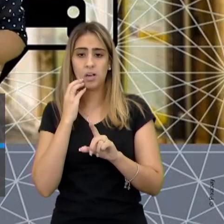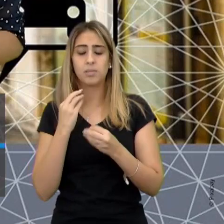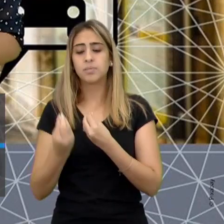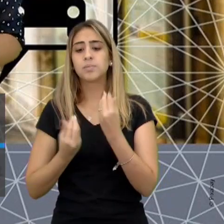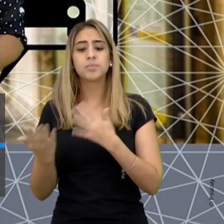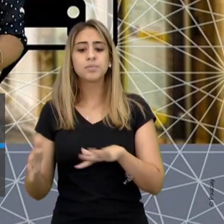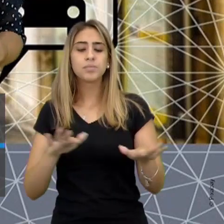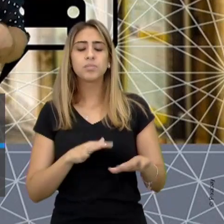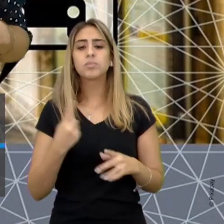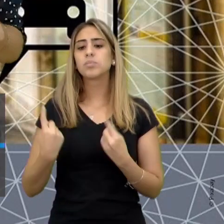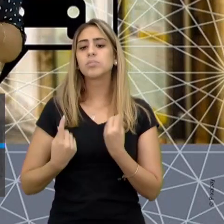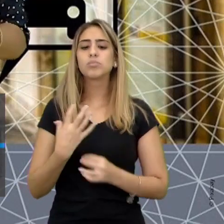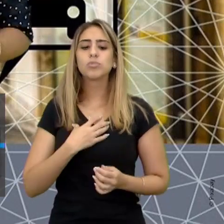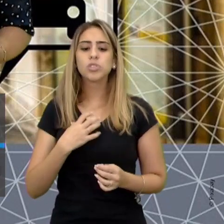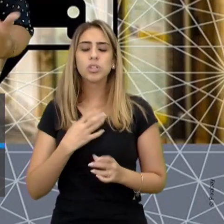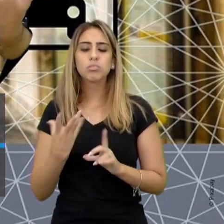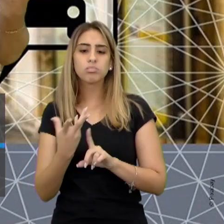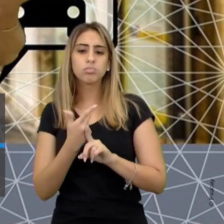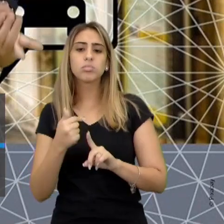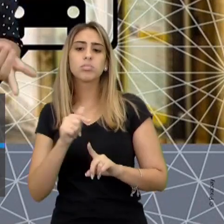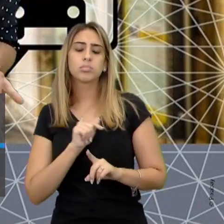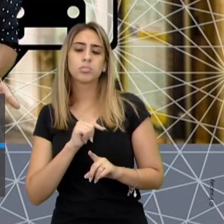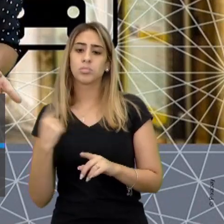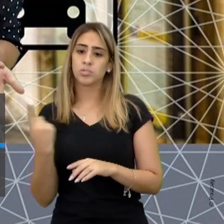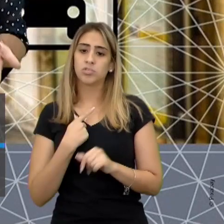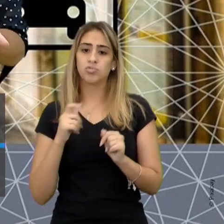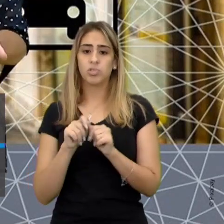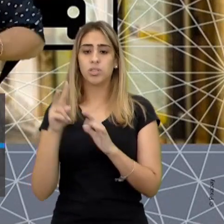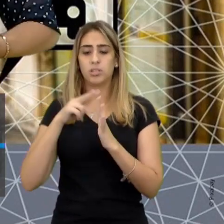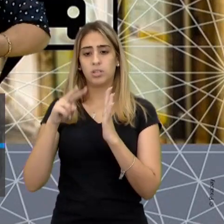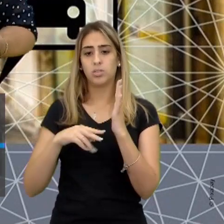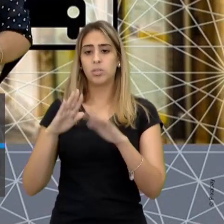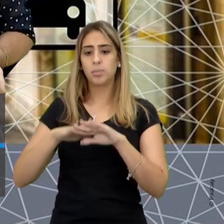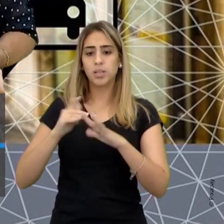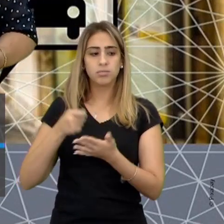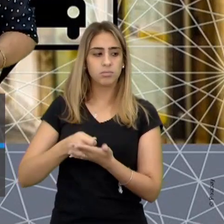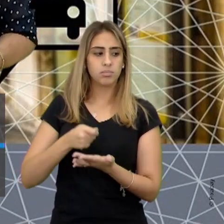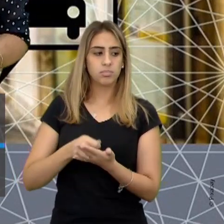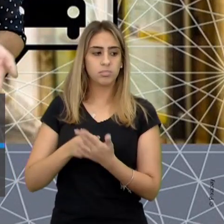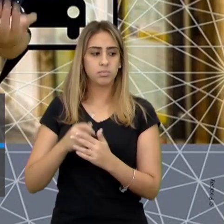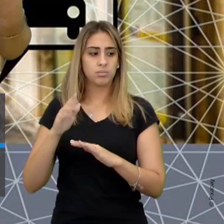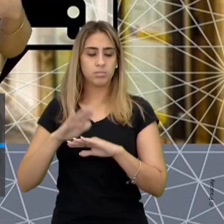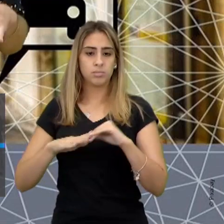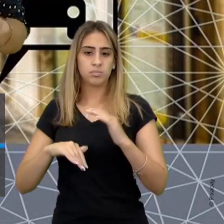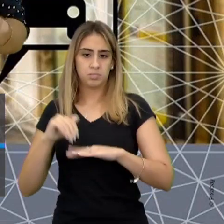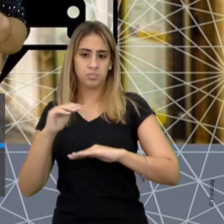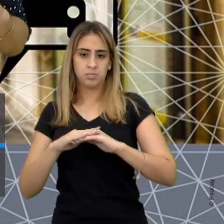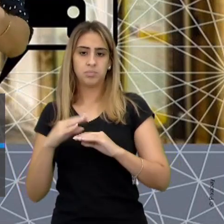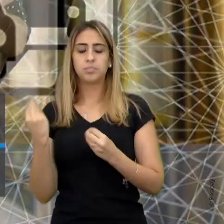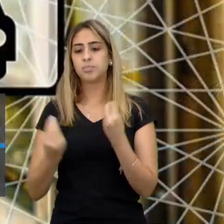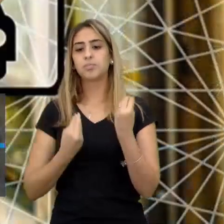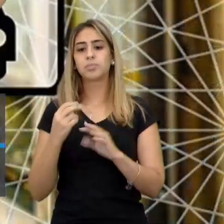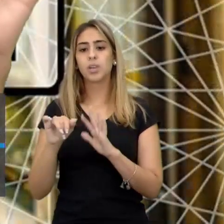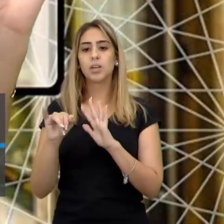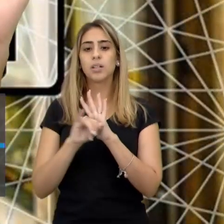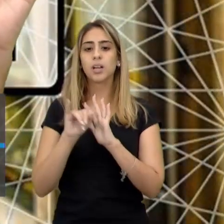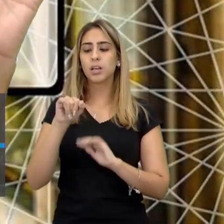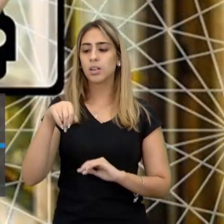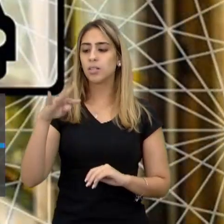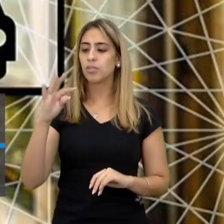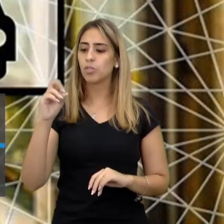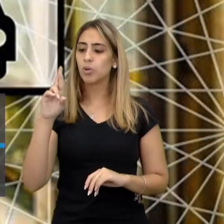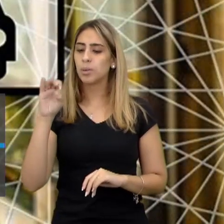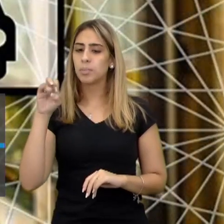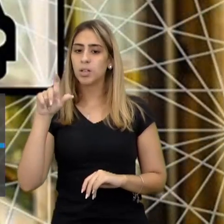movimento, que estilo artístico eu tenho, aí a gente parte para a leitura mais rígida, mais acadêmica, né? Agora, quando é informal, eu não tenho essa conexão,